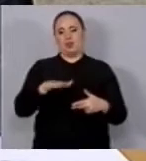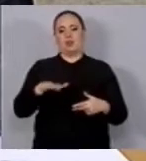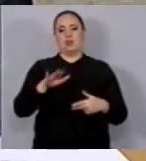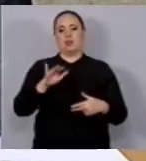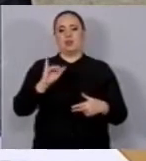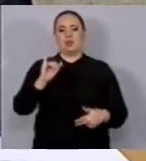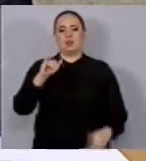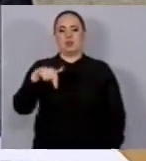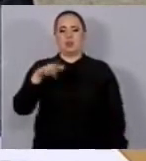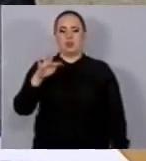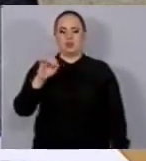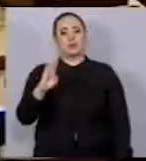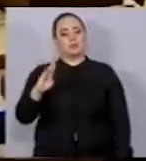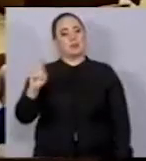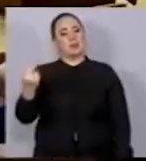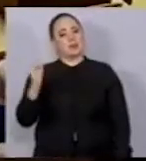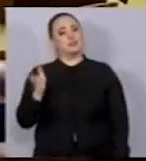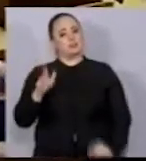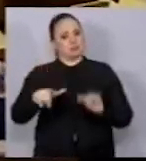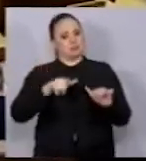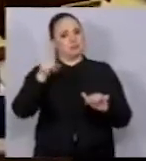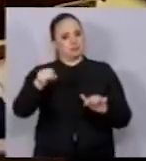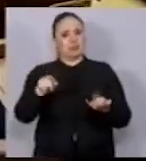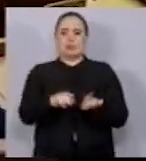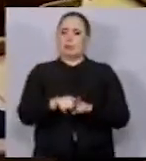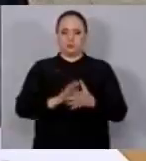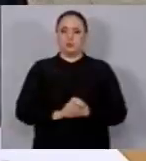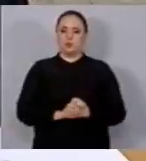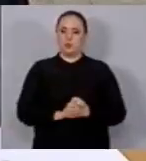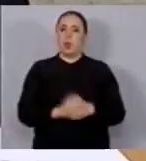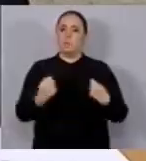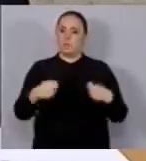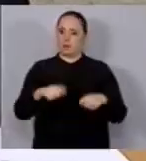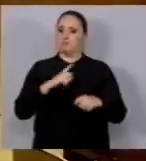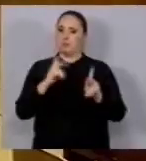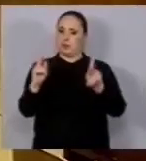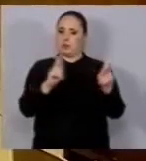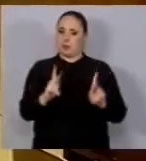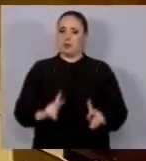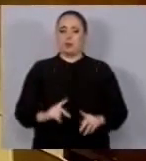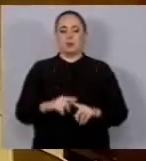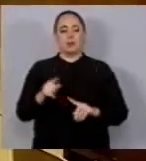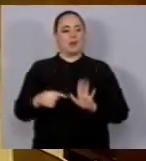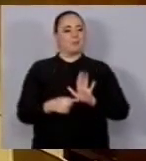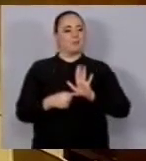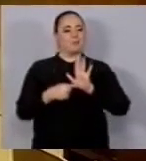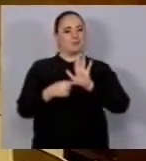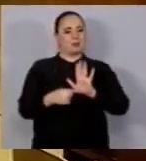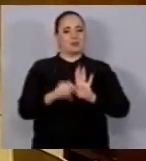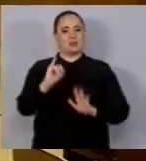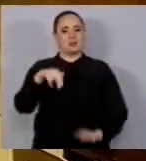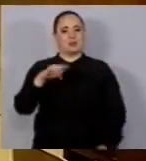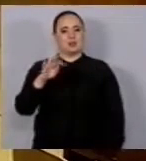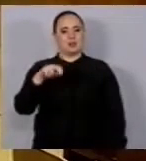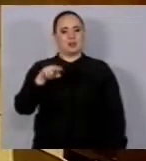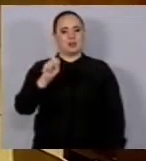sociedade, formadores de opinião. É preciso pacificá-la, pois ela estabelece a temperança e intensidade